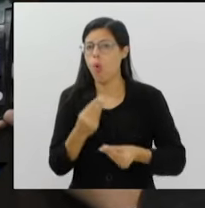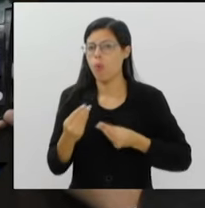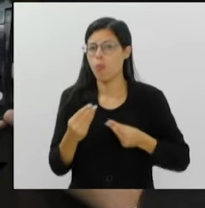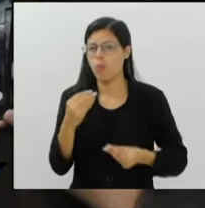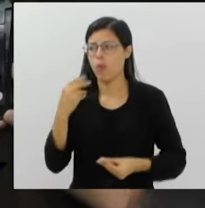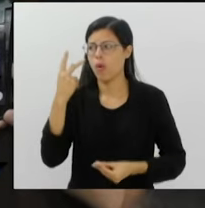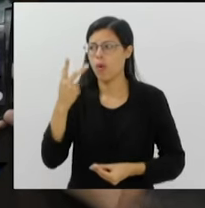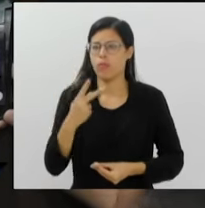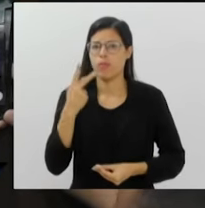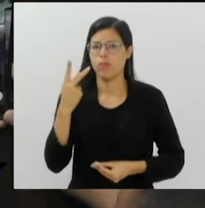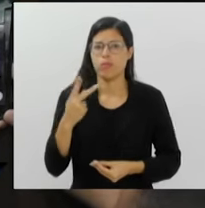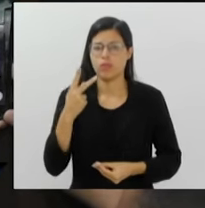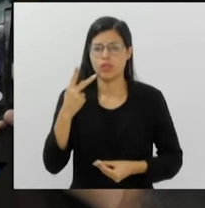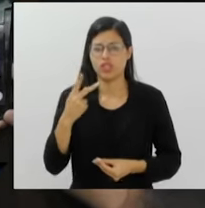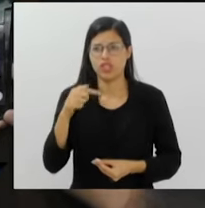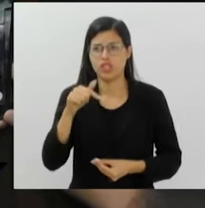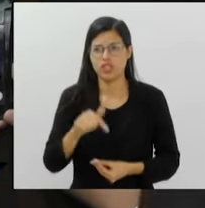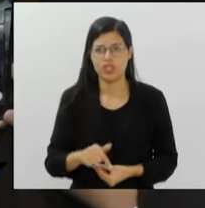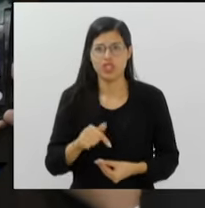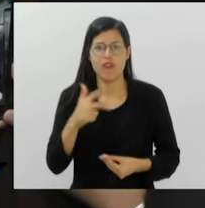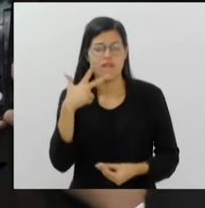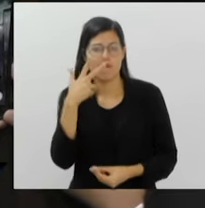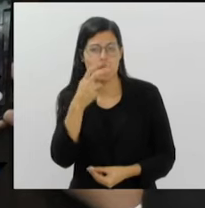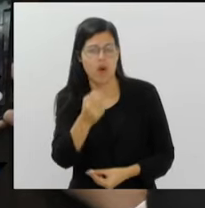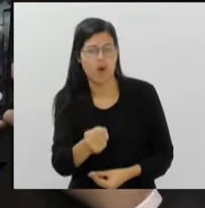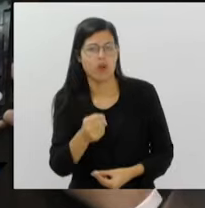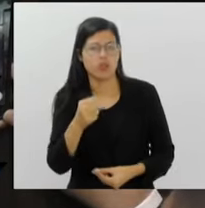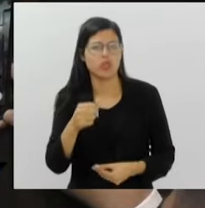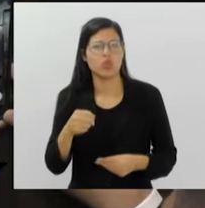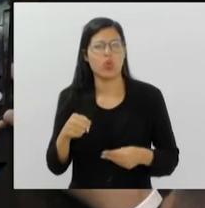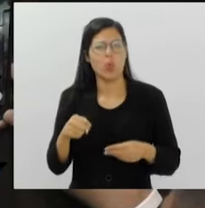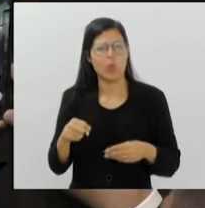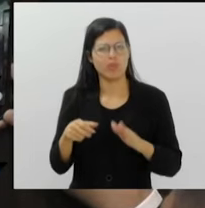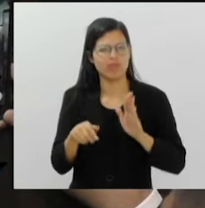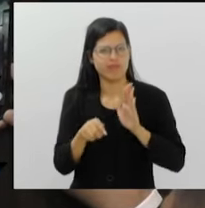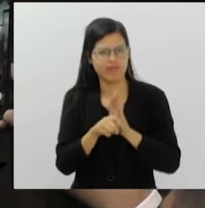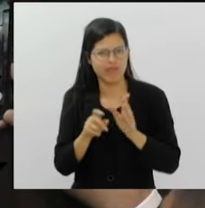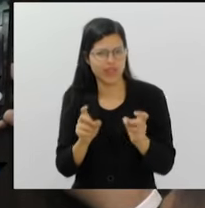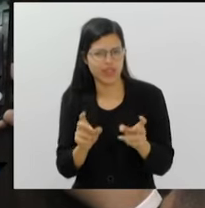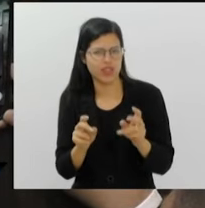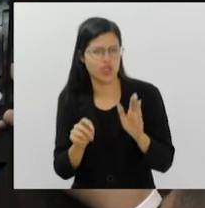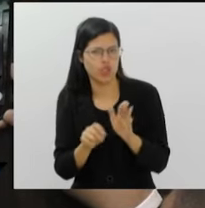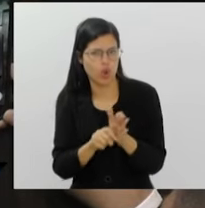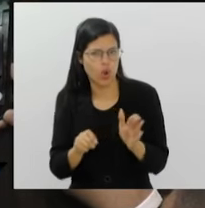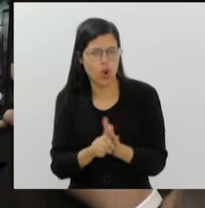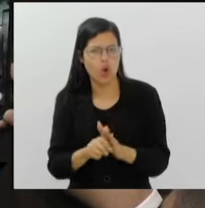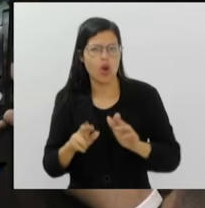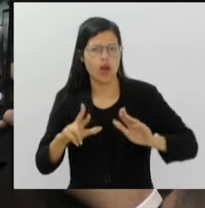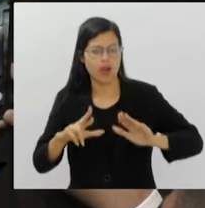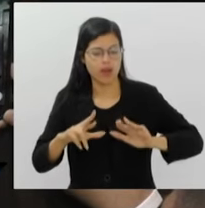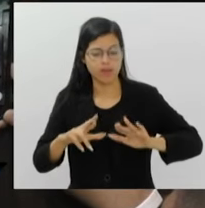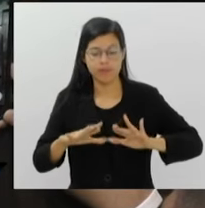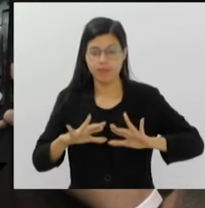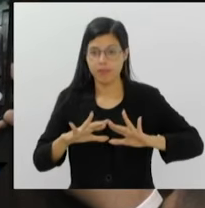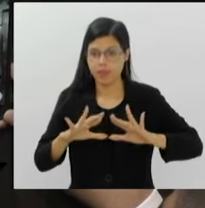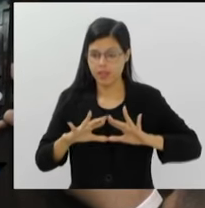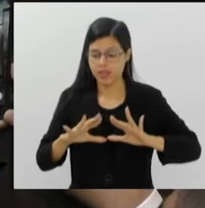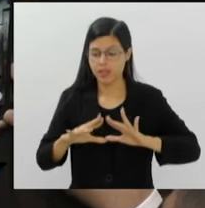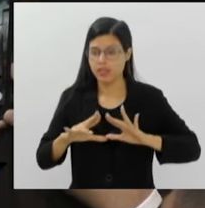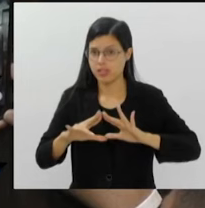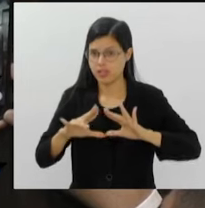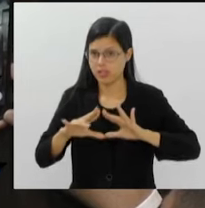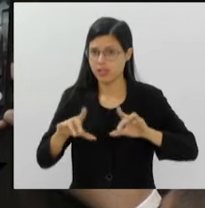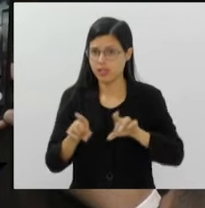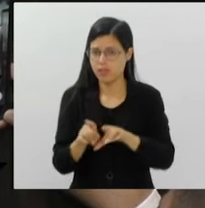enraizada com a força do tráfico, com a força da narcomilícia, e a gente precisa de uma vez toda sentar todo mundo na mesa. É claro que não dá para sentar